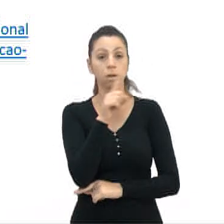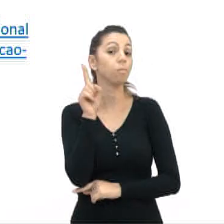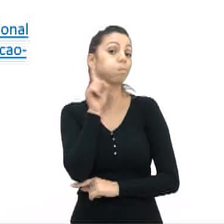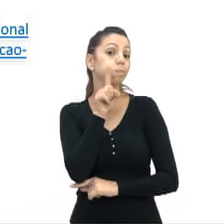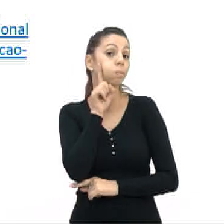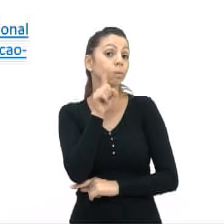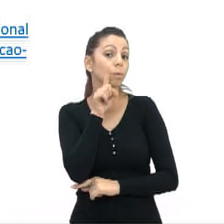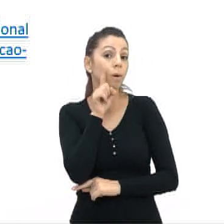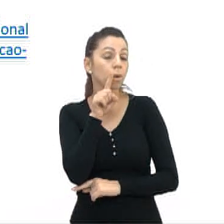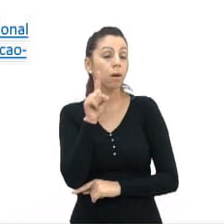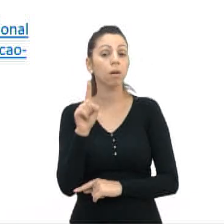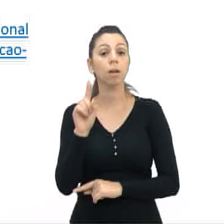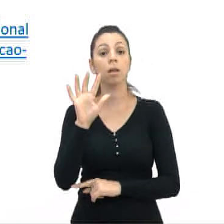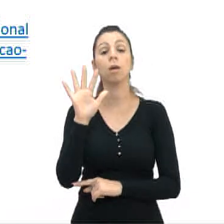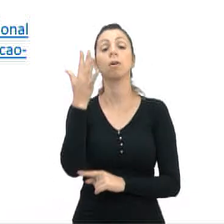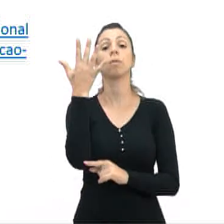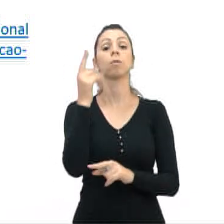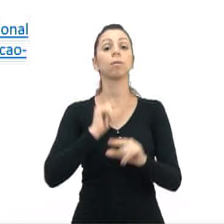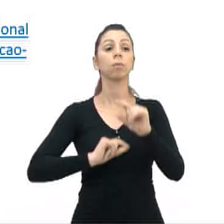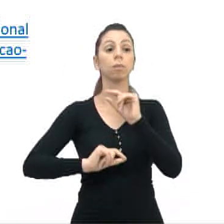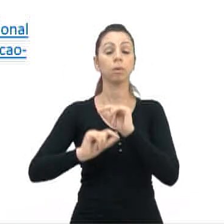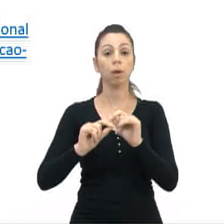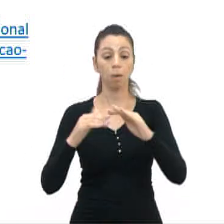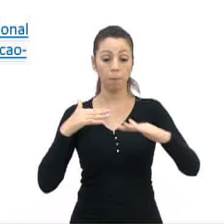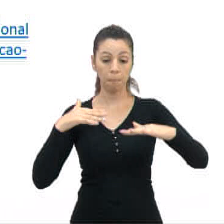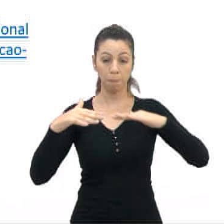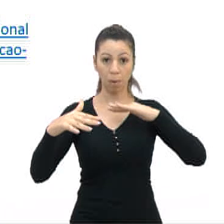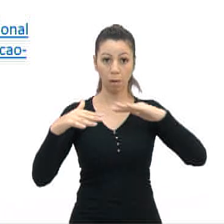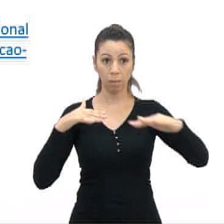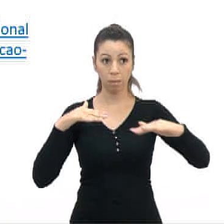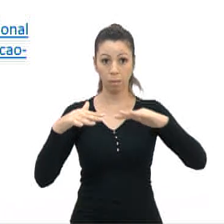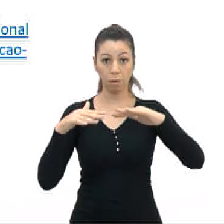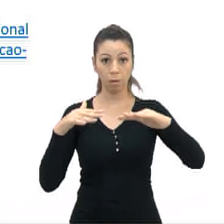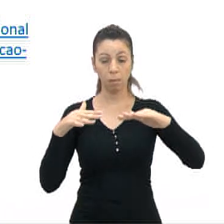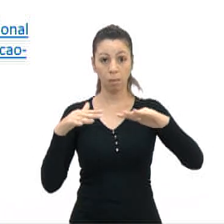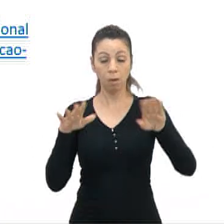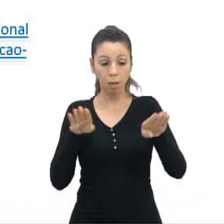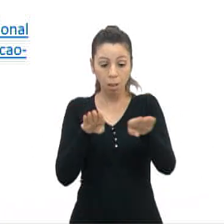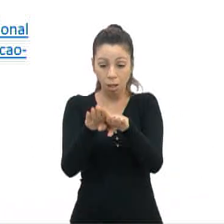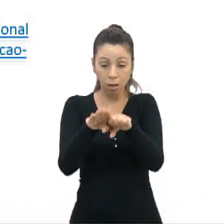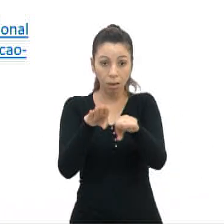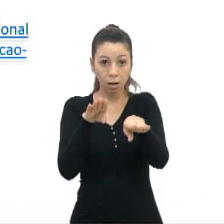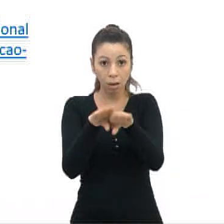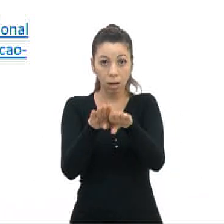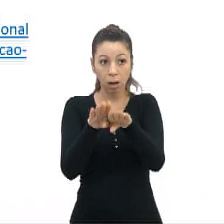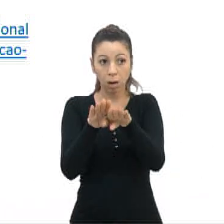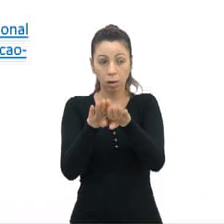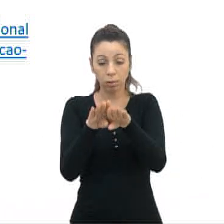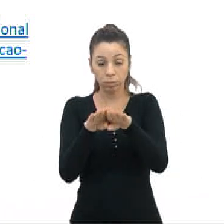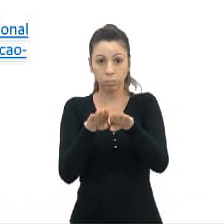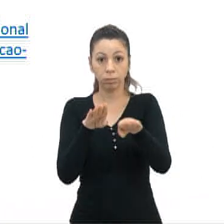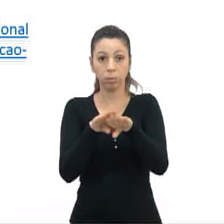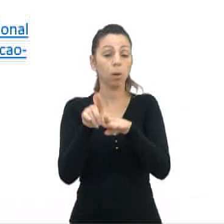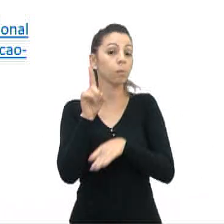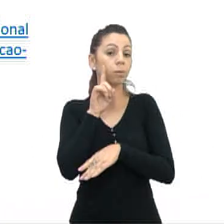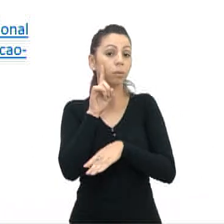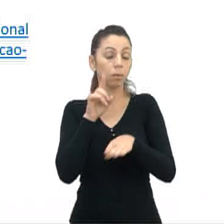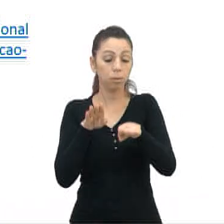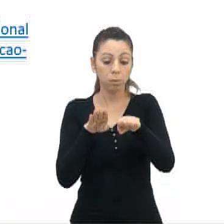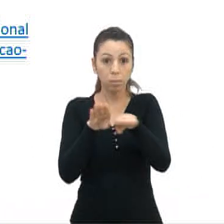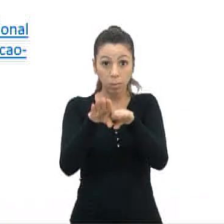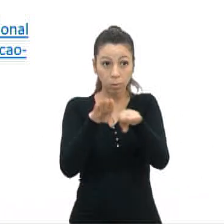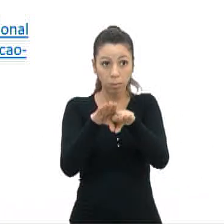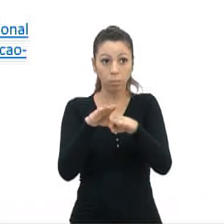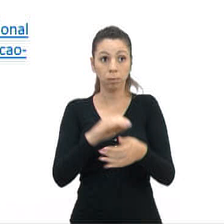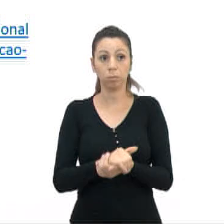é o resultado do movimento transformante, do atrito lateral. E